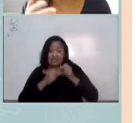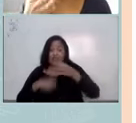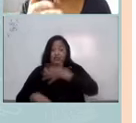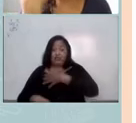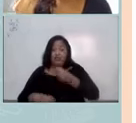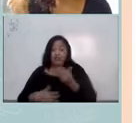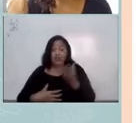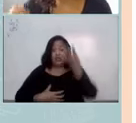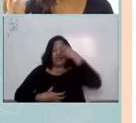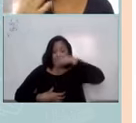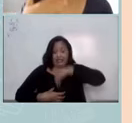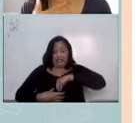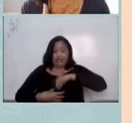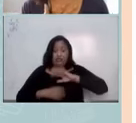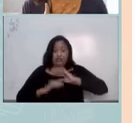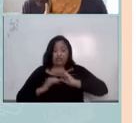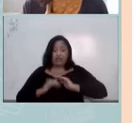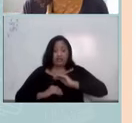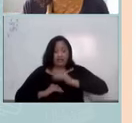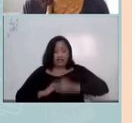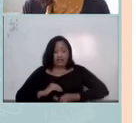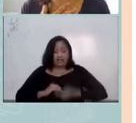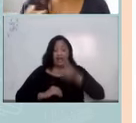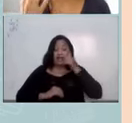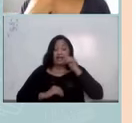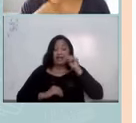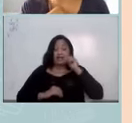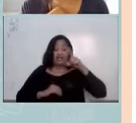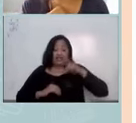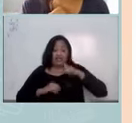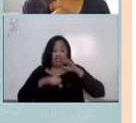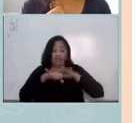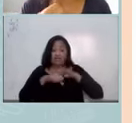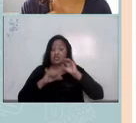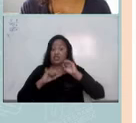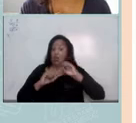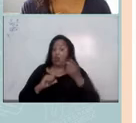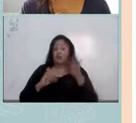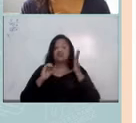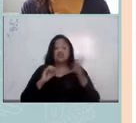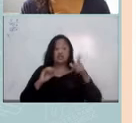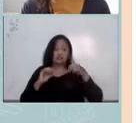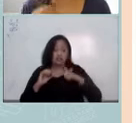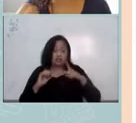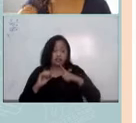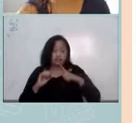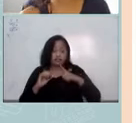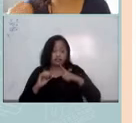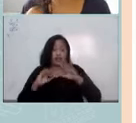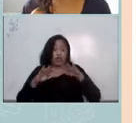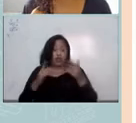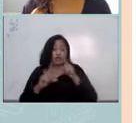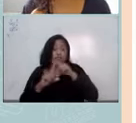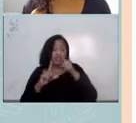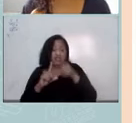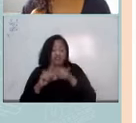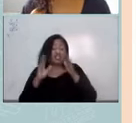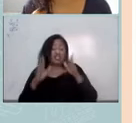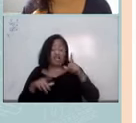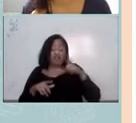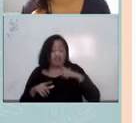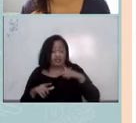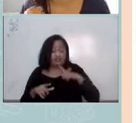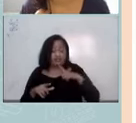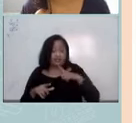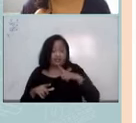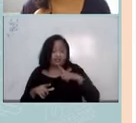Que aí esse agente etiológico, né, a mãe, ela vai contrair, ou ela já tem, né, quando engravida, ela já está com esse